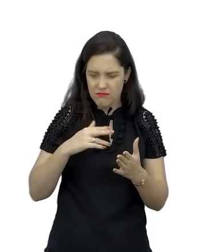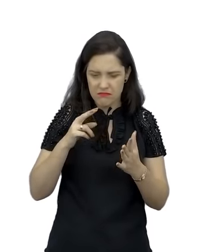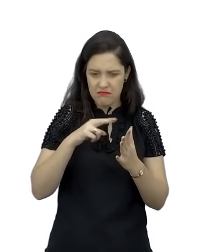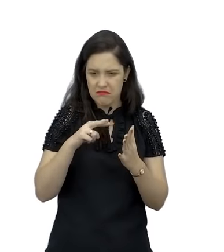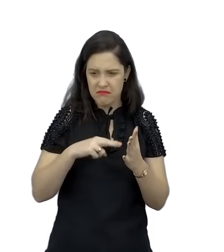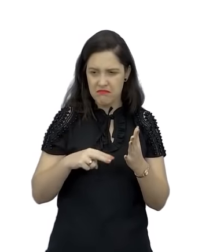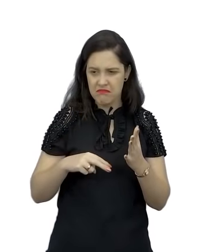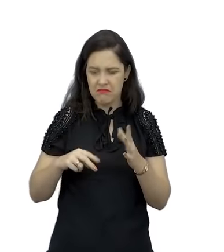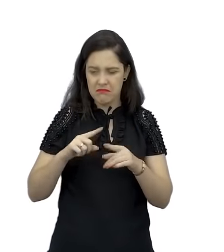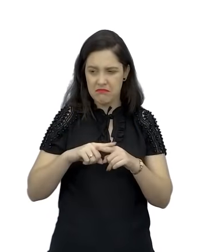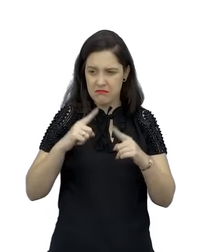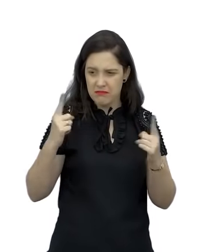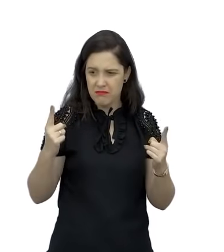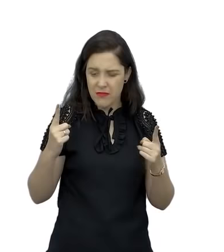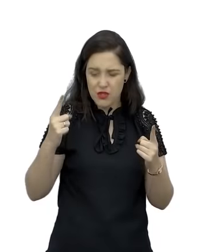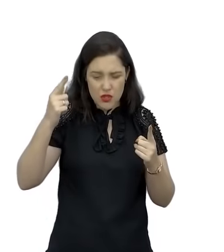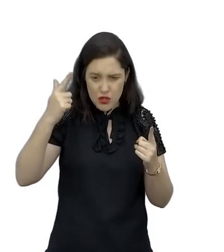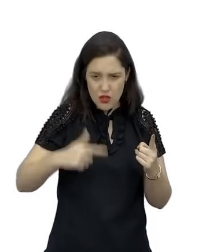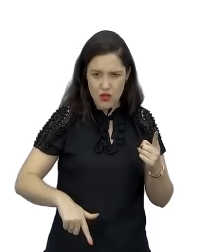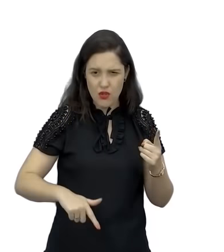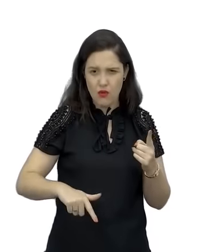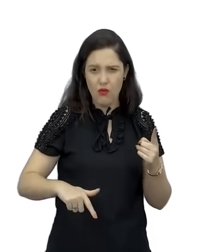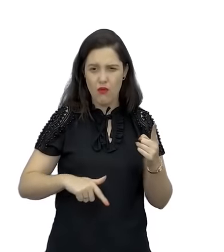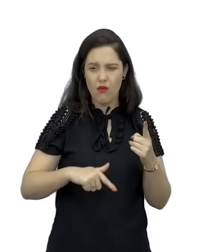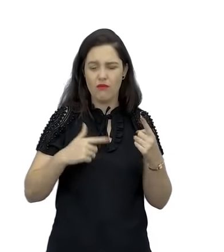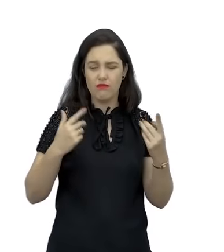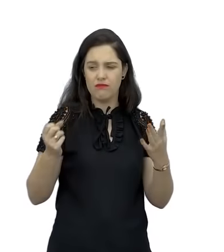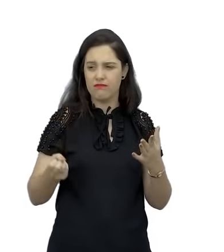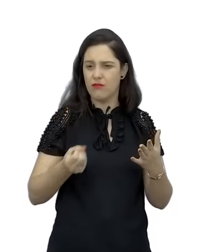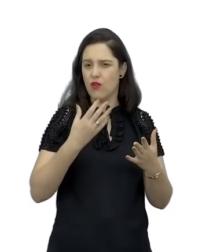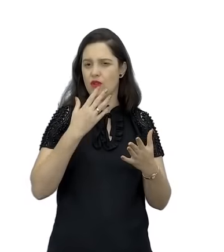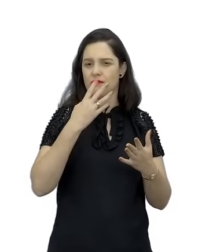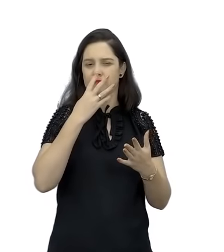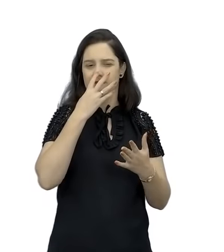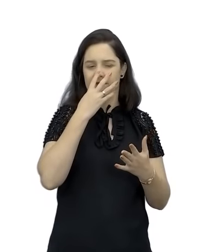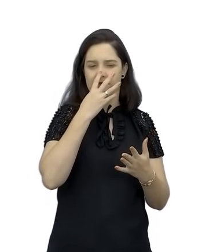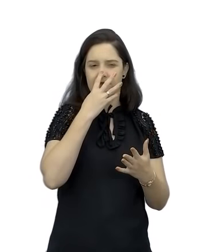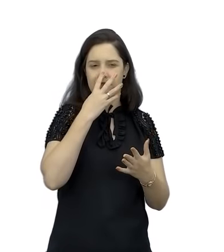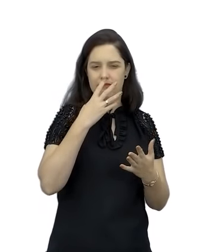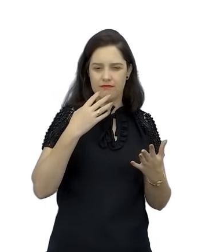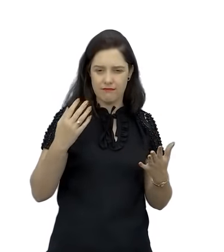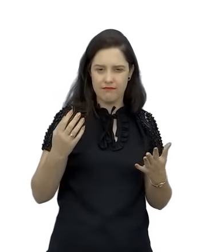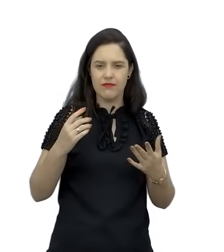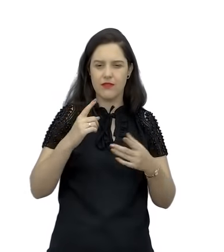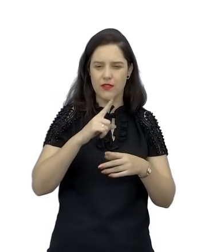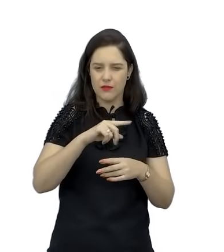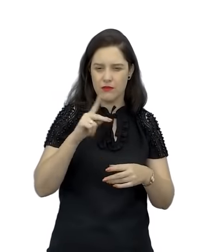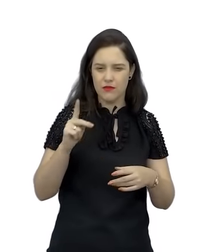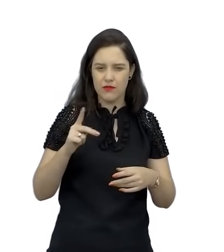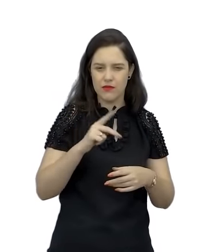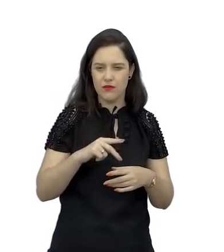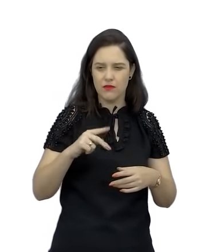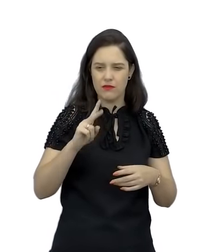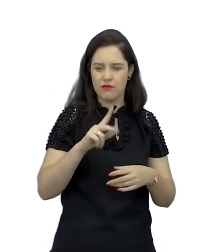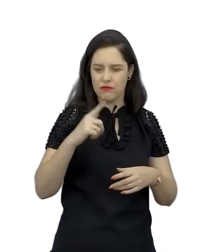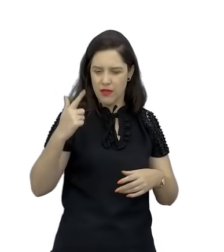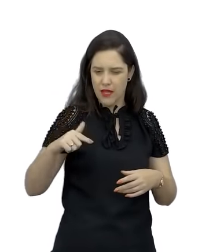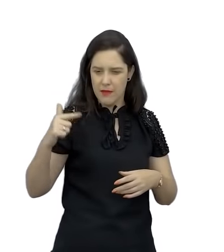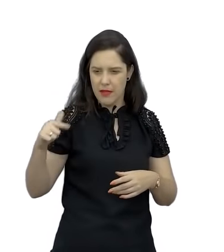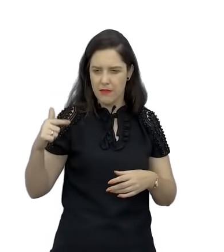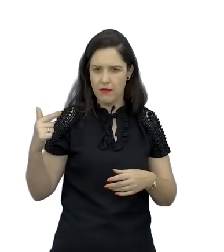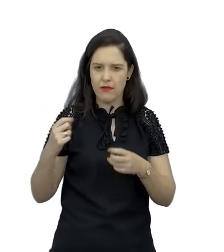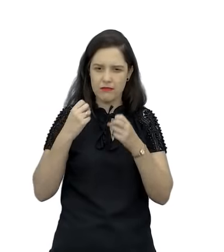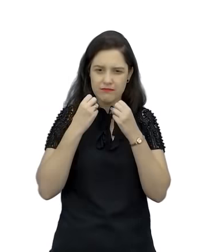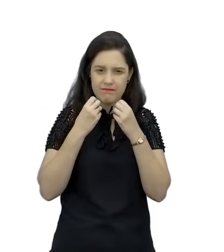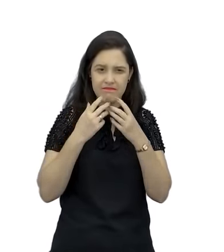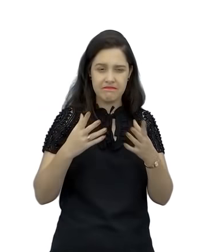coisa vocês, né? Nós, qualquer leitura que a gente faça, cada hora que a gente faz novamente, se afasta da leitura e depois volta,